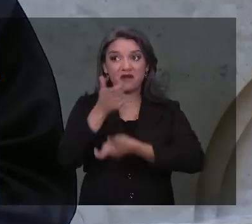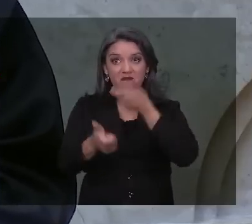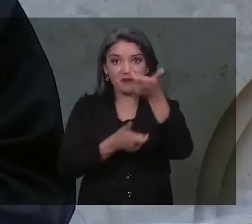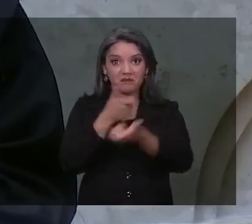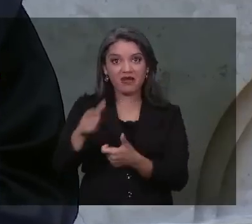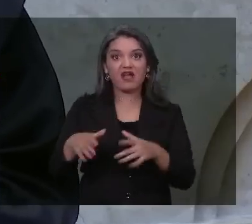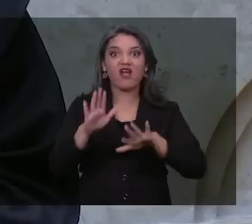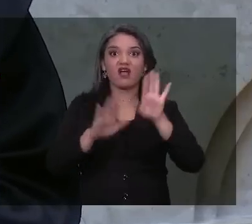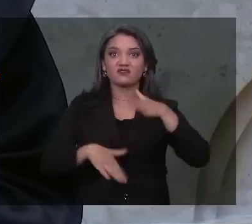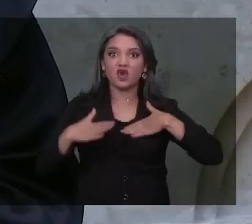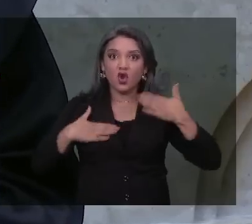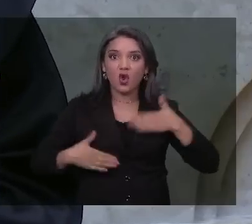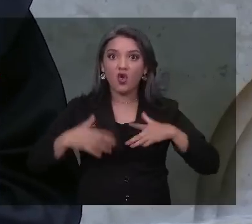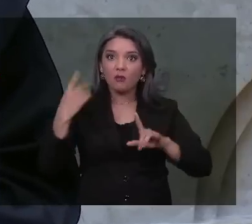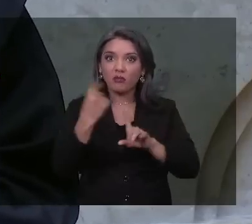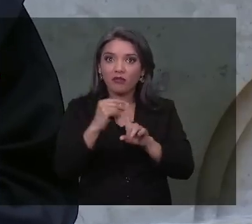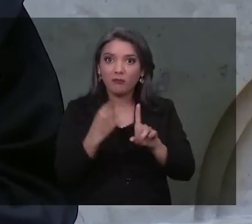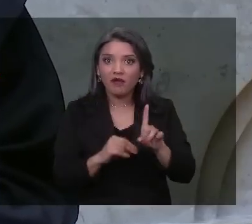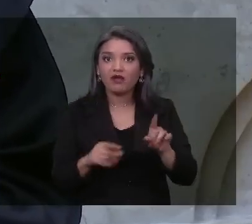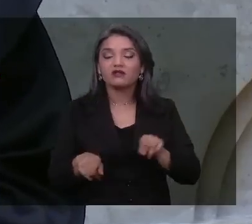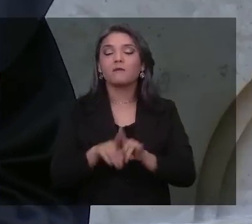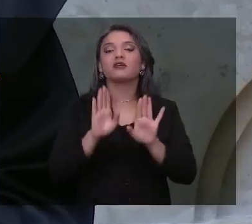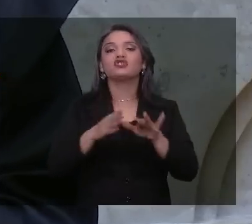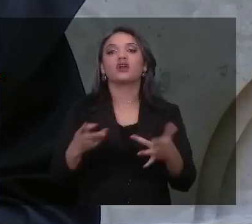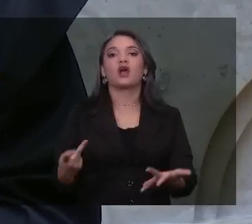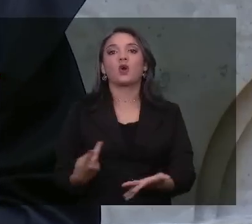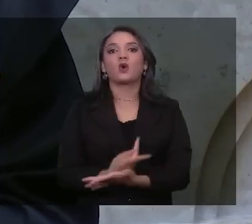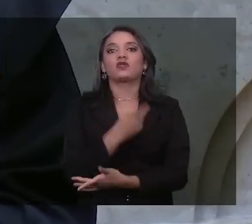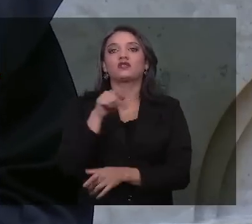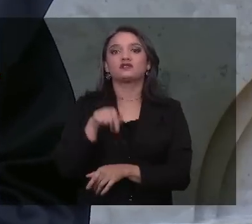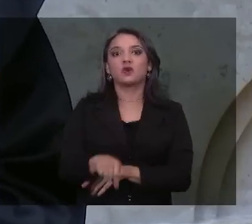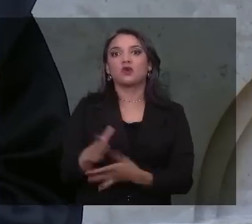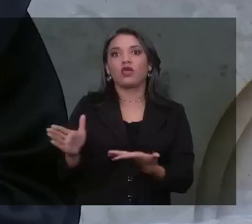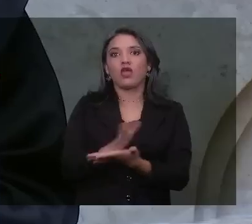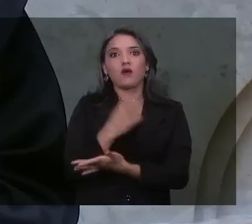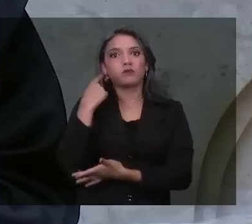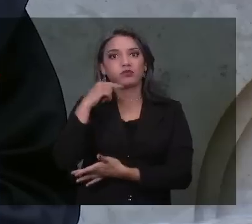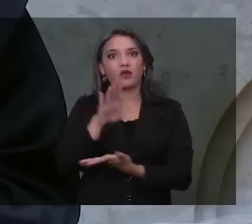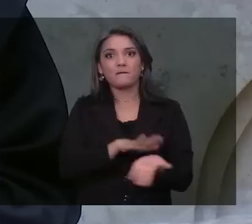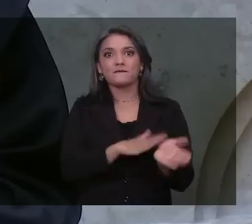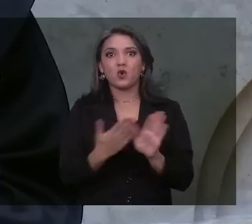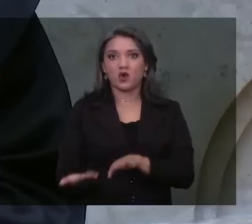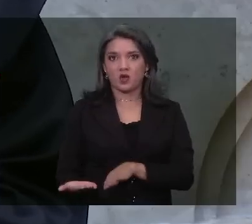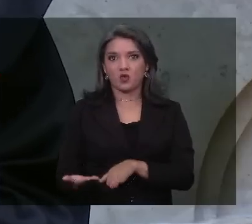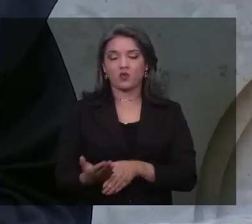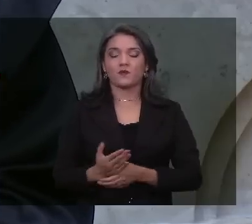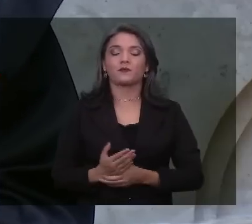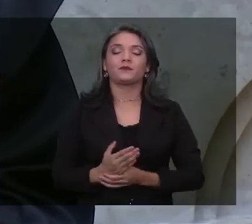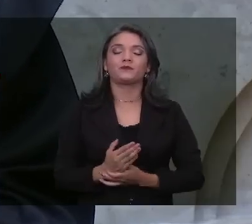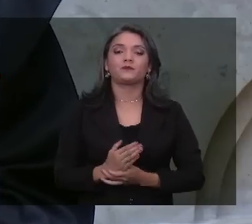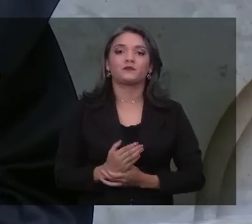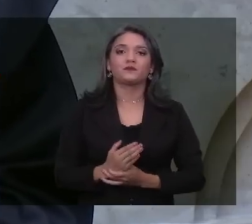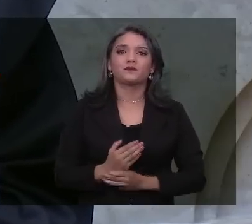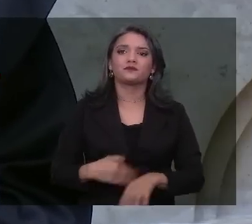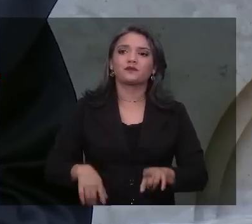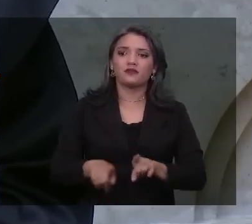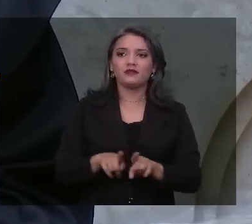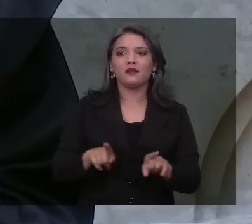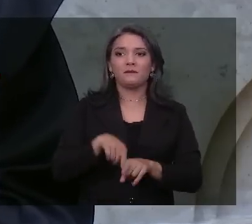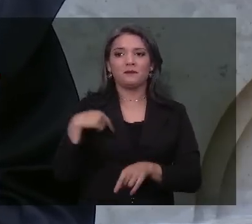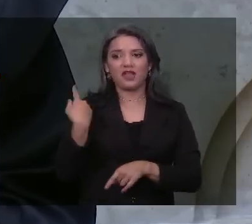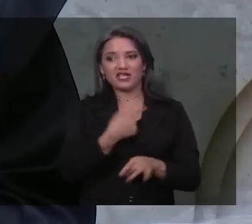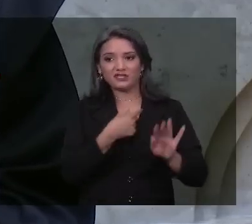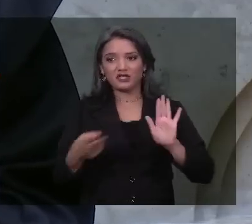físicas, que já resultaram, inclusive, até mesmo em morte de colegas advogados. Reconhecemos que o Supremo Tribunal Federal